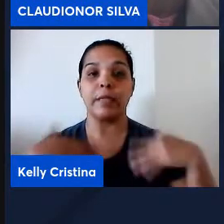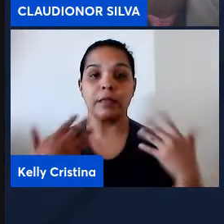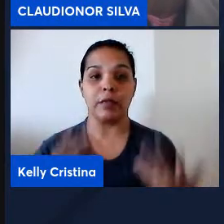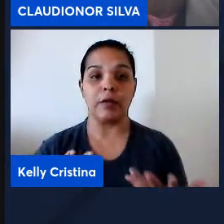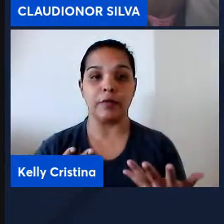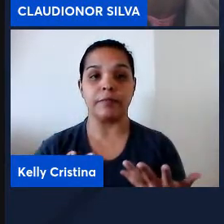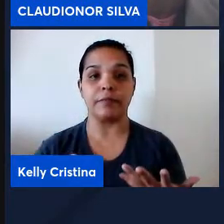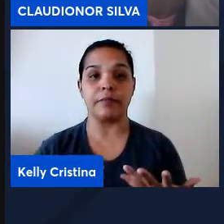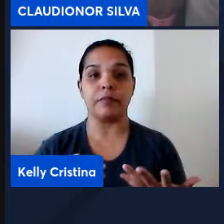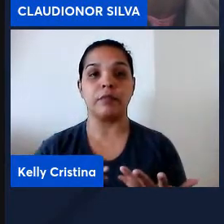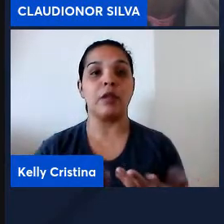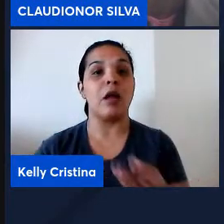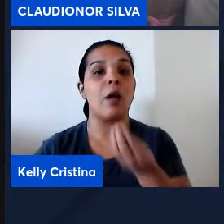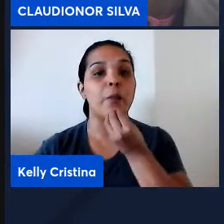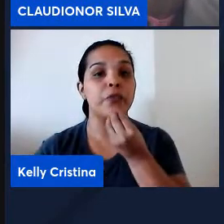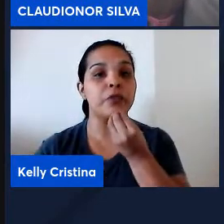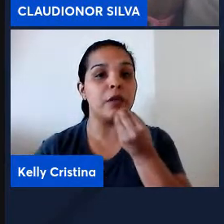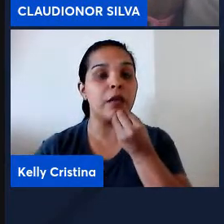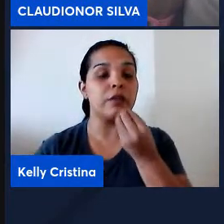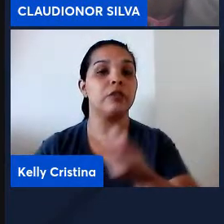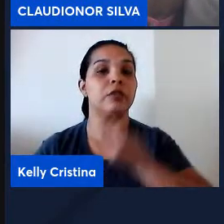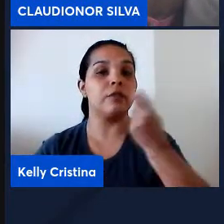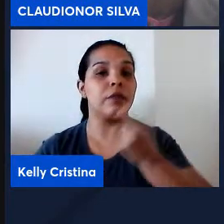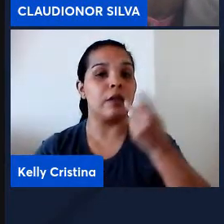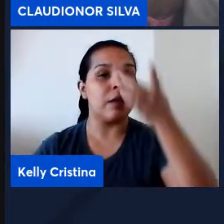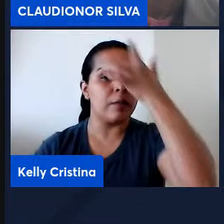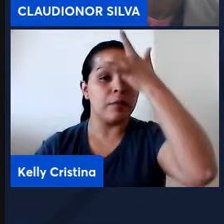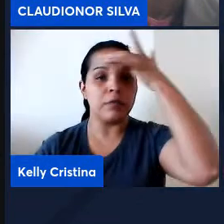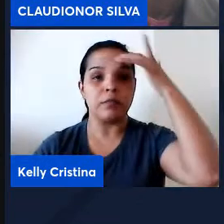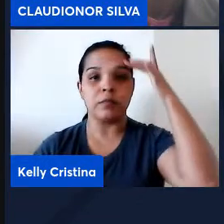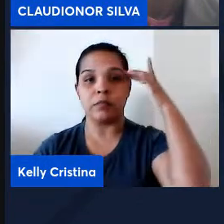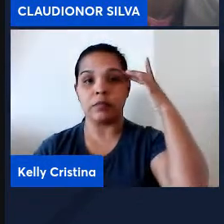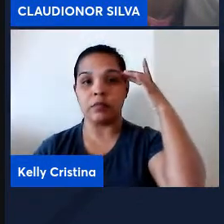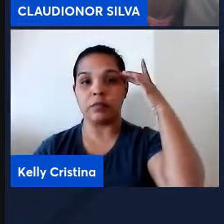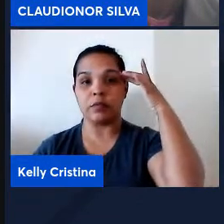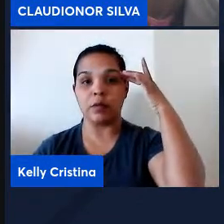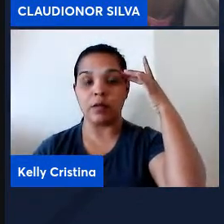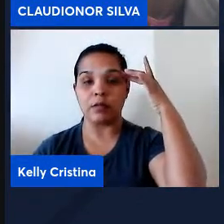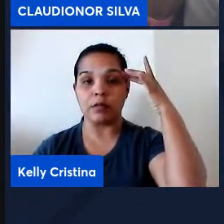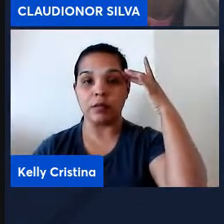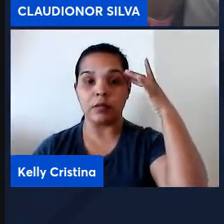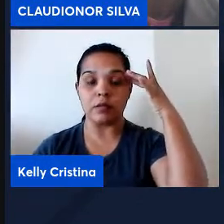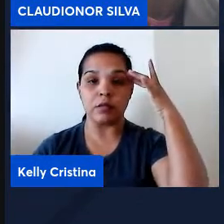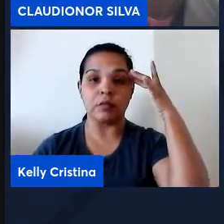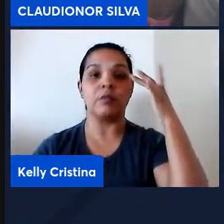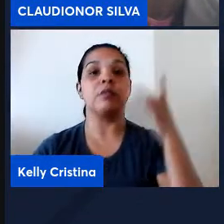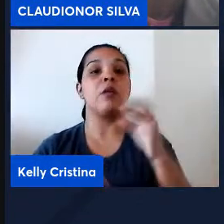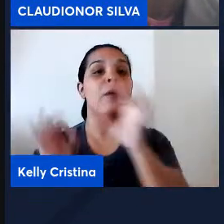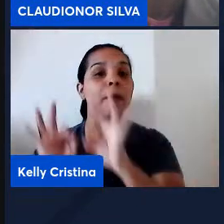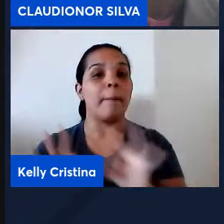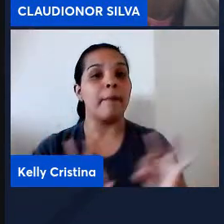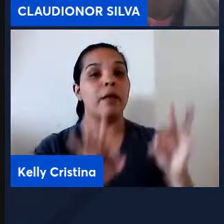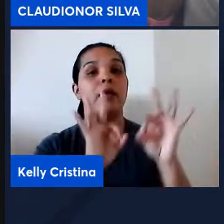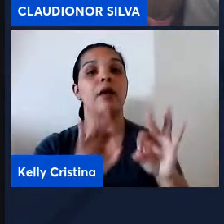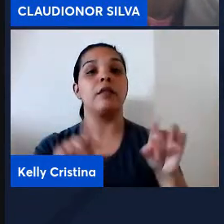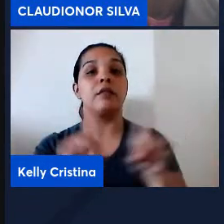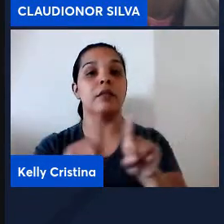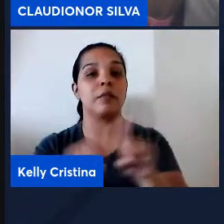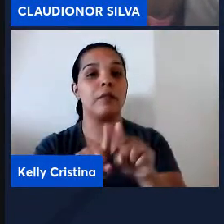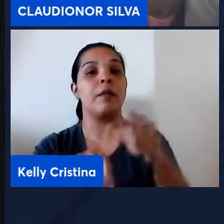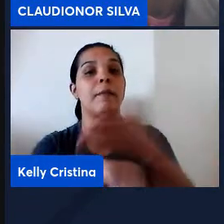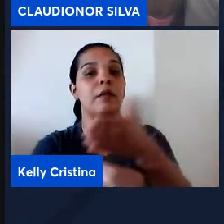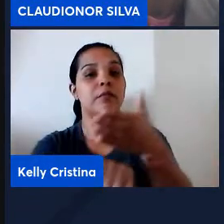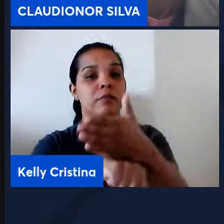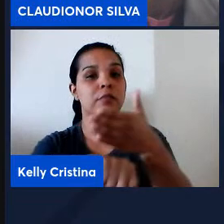conheço a oportunidade de falar com todas as pessoas que estão acompanhando, inscritas, participando de alguma